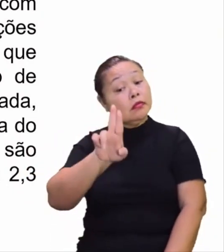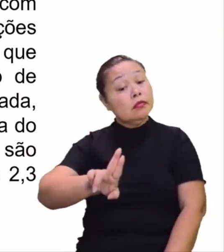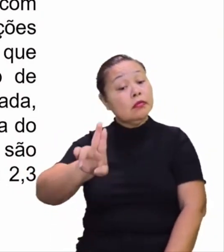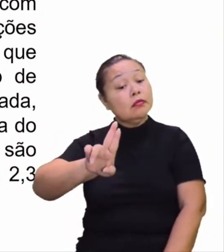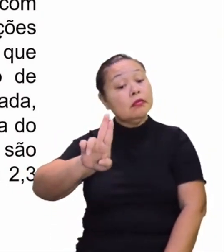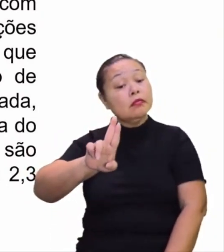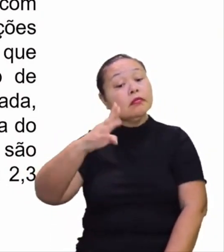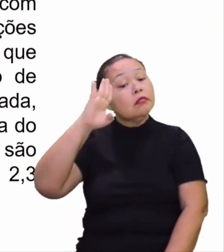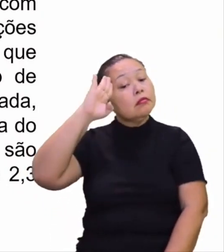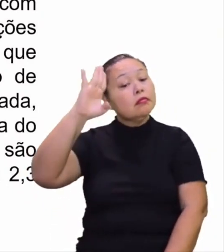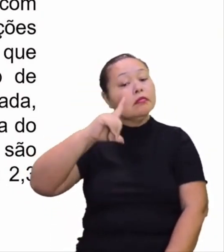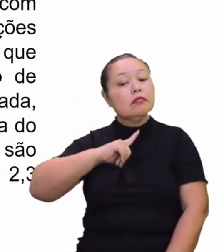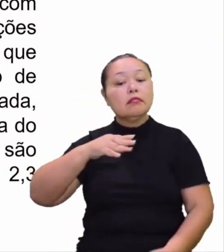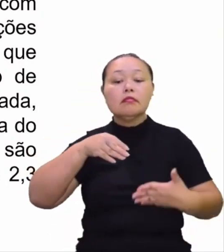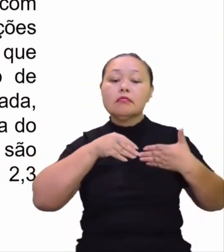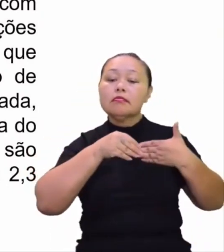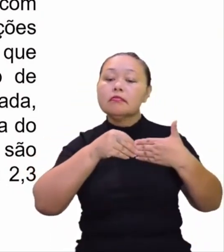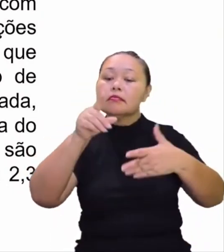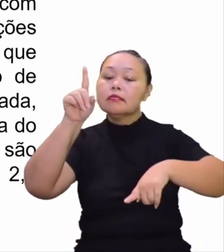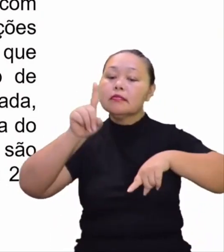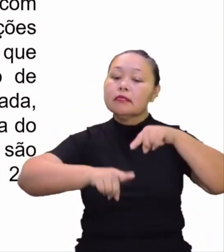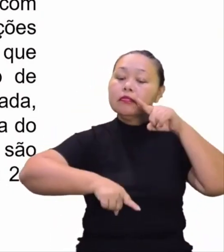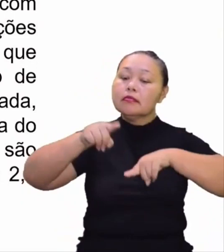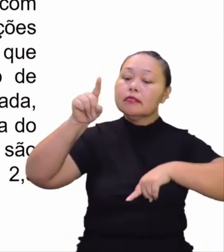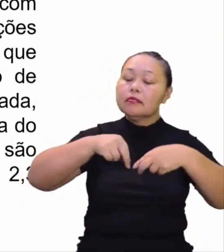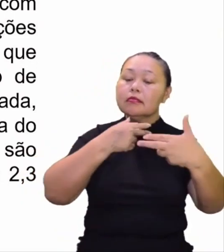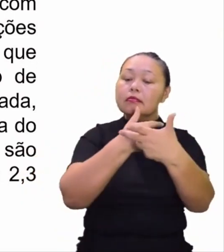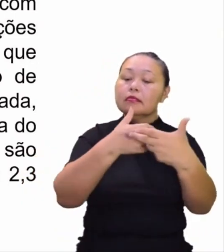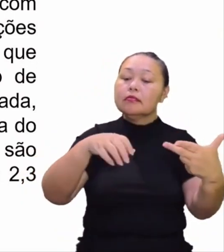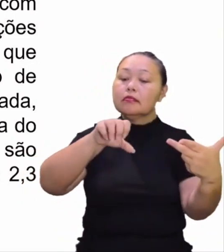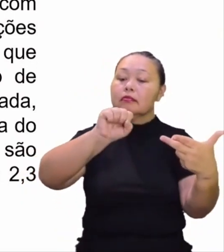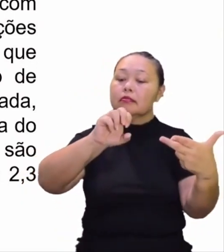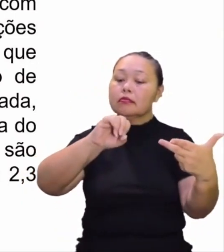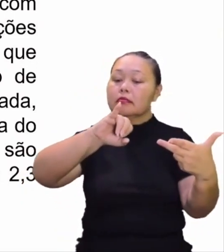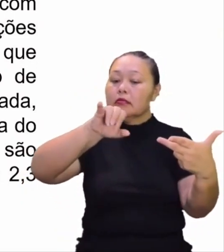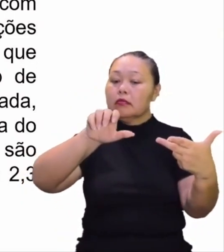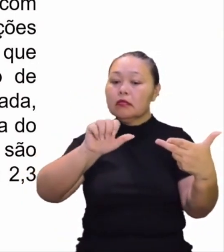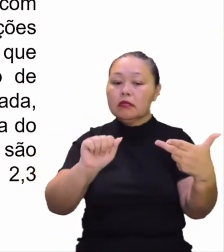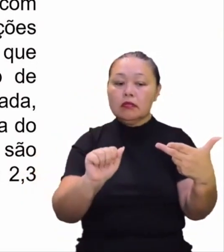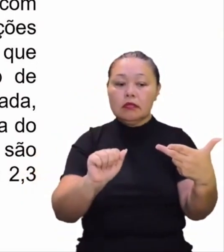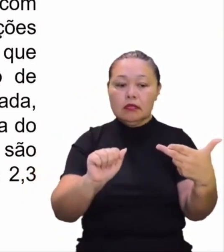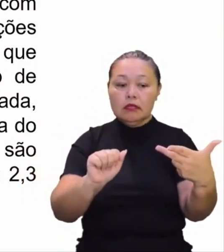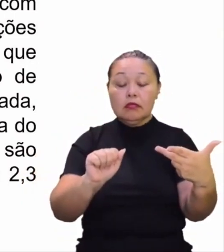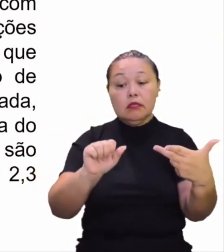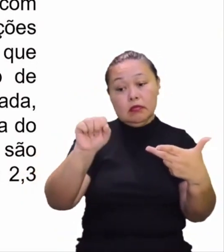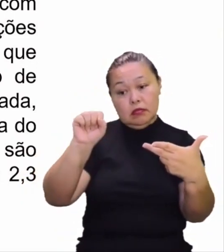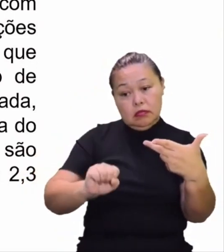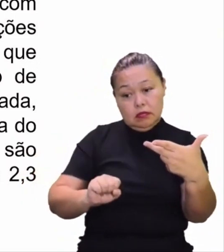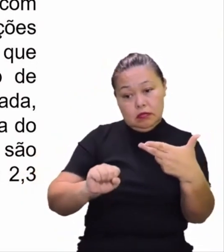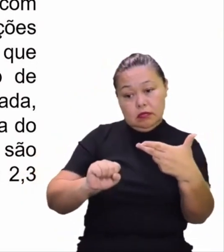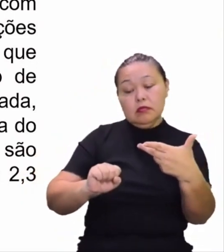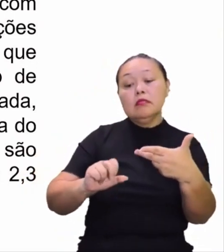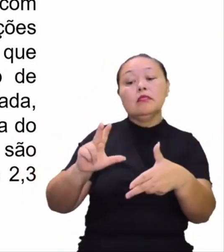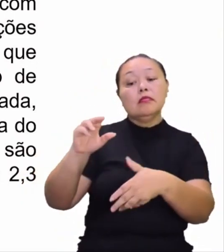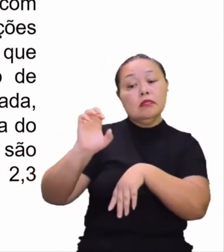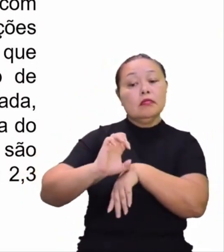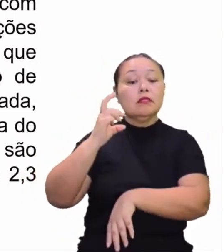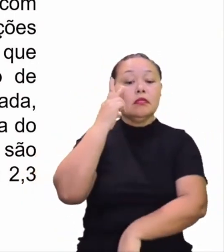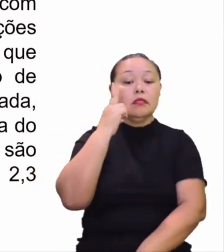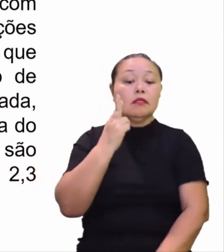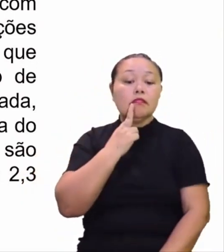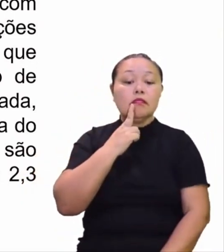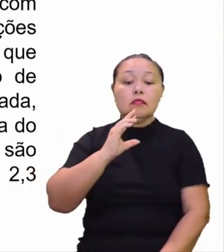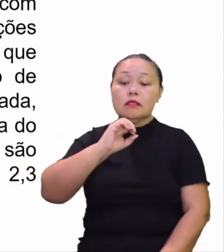É utilizada principalmente para o escoamento da produção de soja do sul de